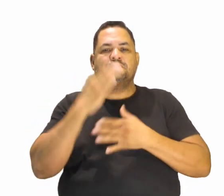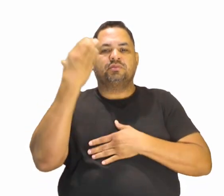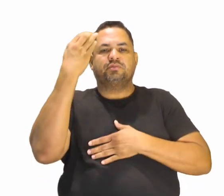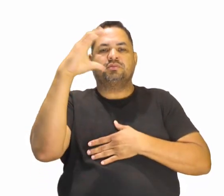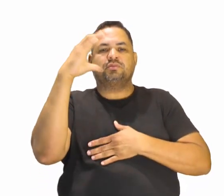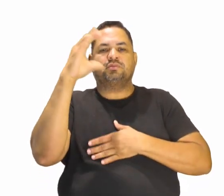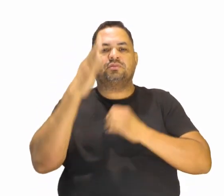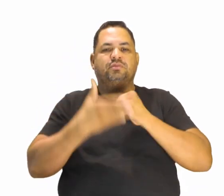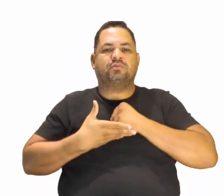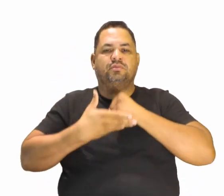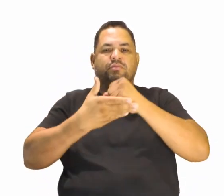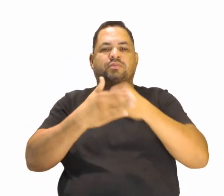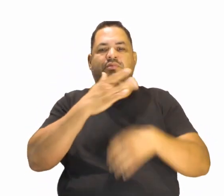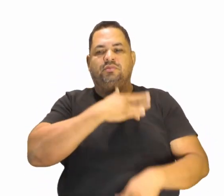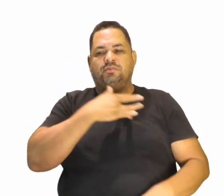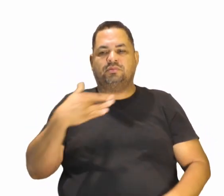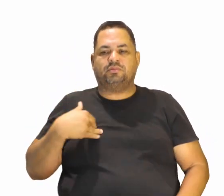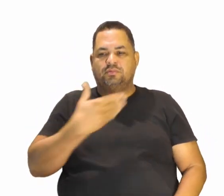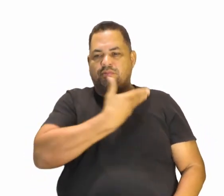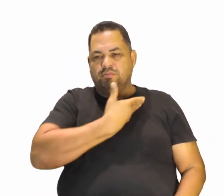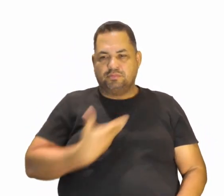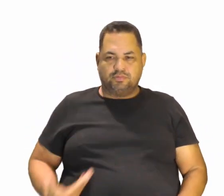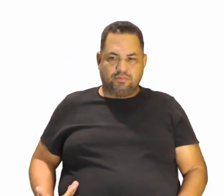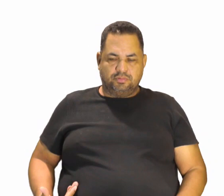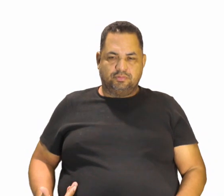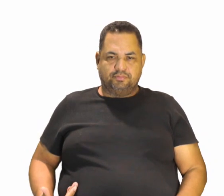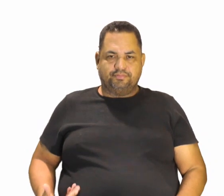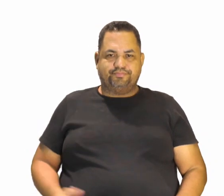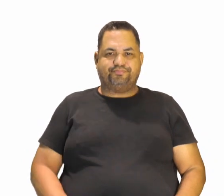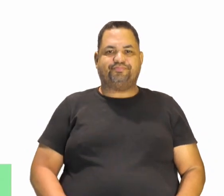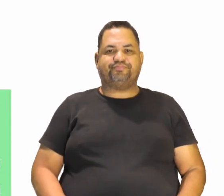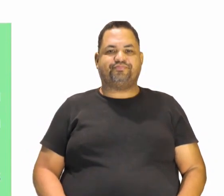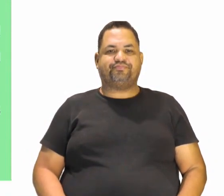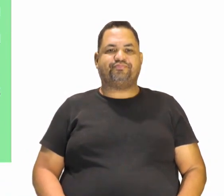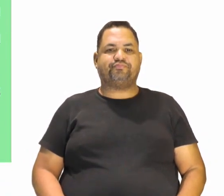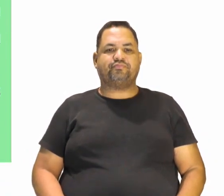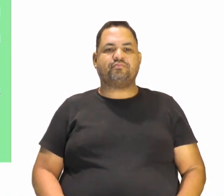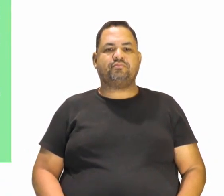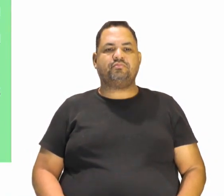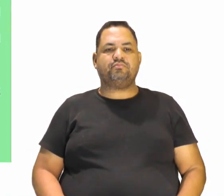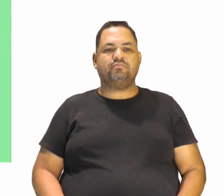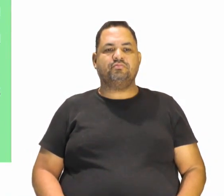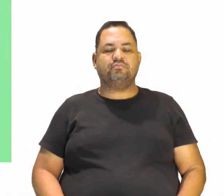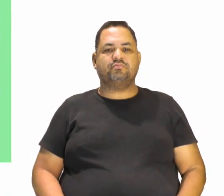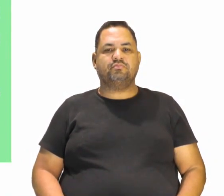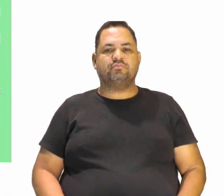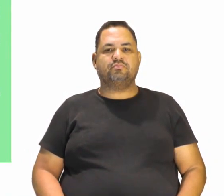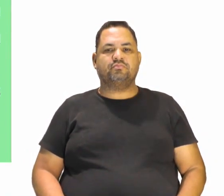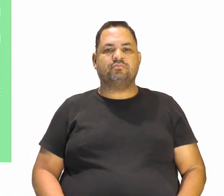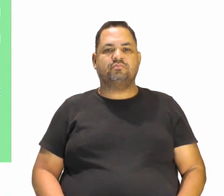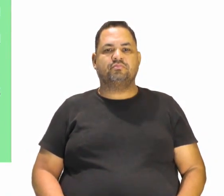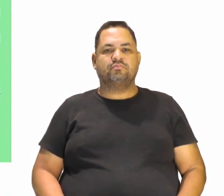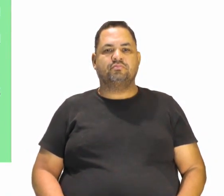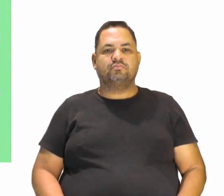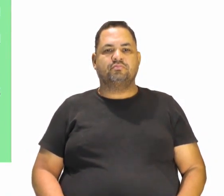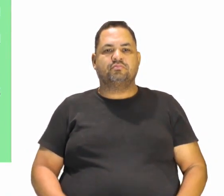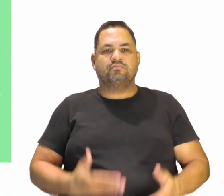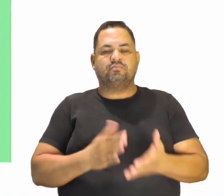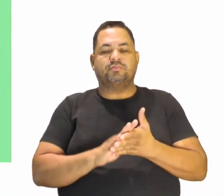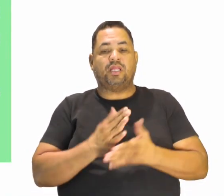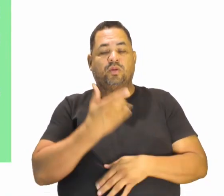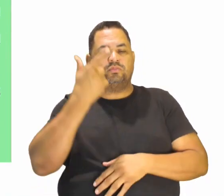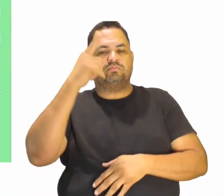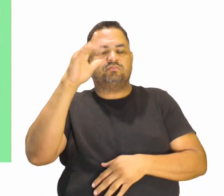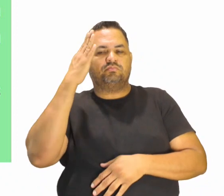ciências básicas da saúde pública, certo? Perfeito. E aí a gente consegue entender de